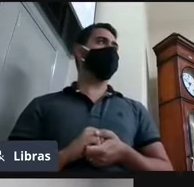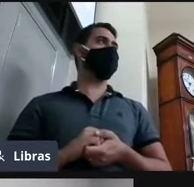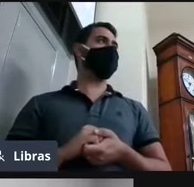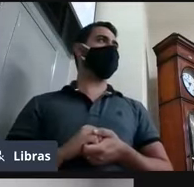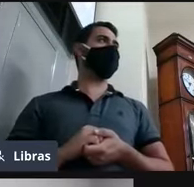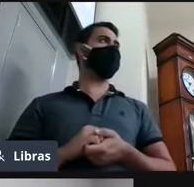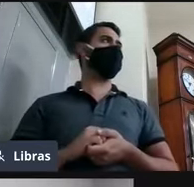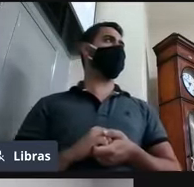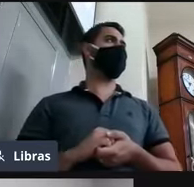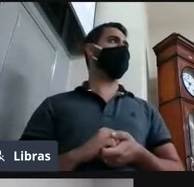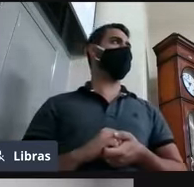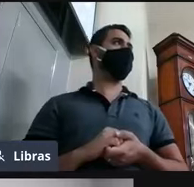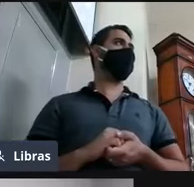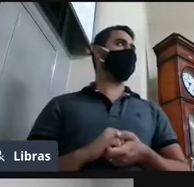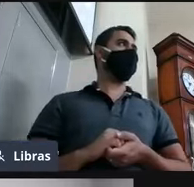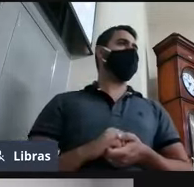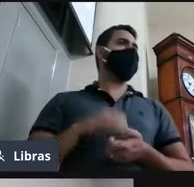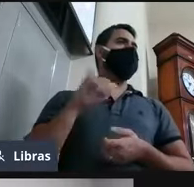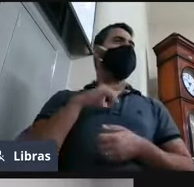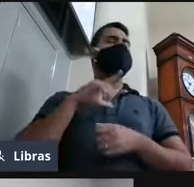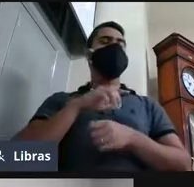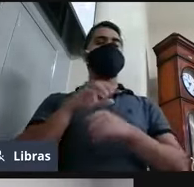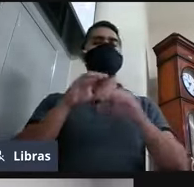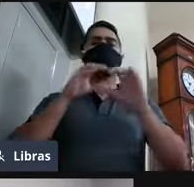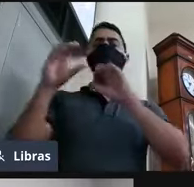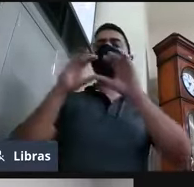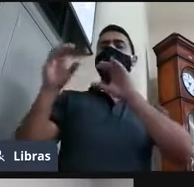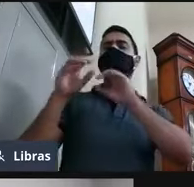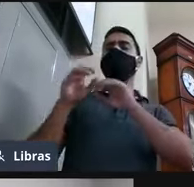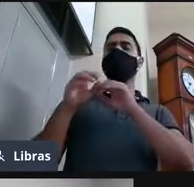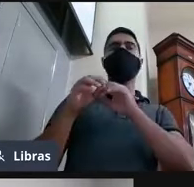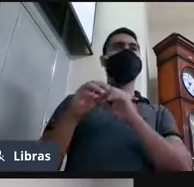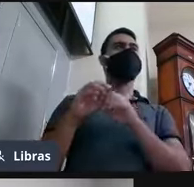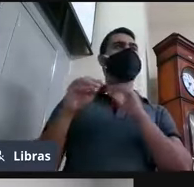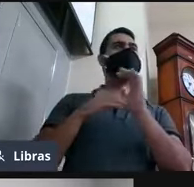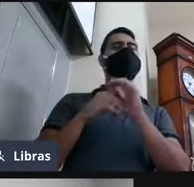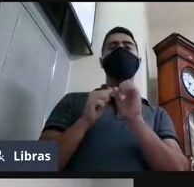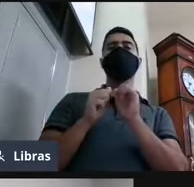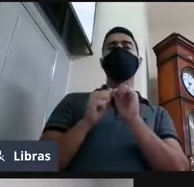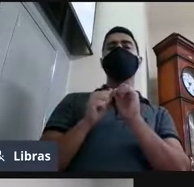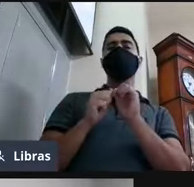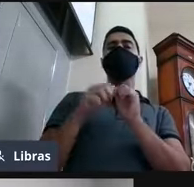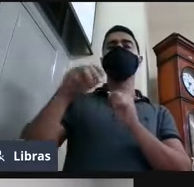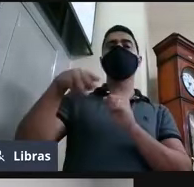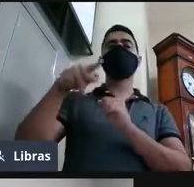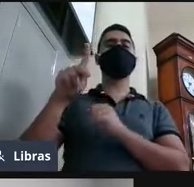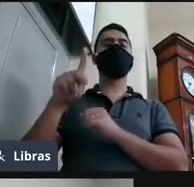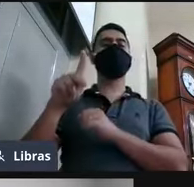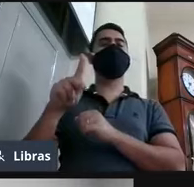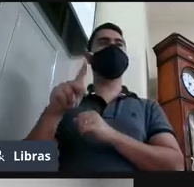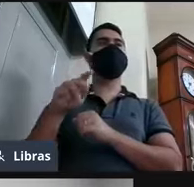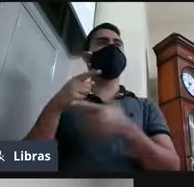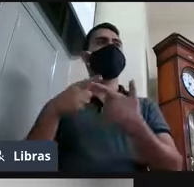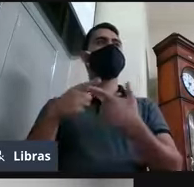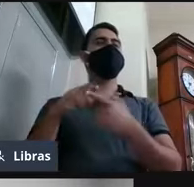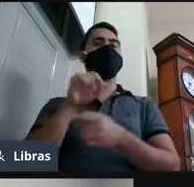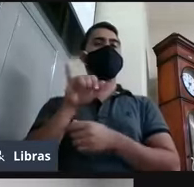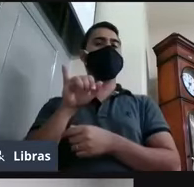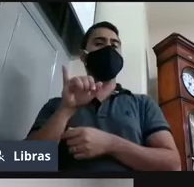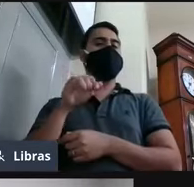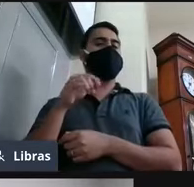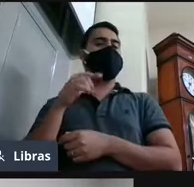regimental foi seguido, se houve um comunicado protocolado junto ao Ministério Público. Porque, se não